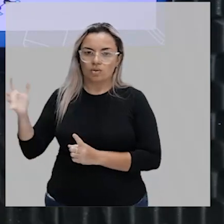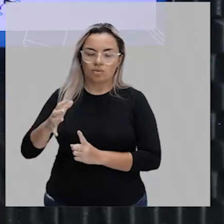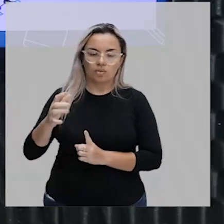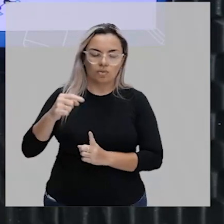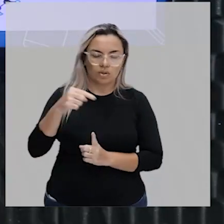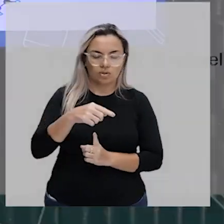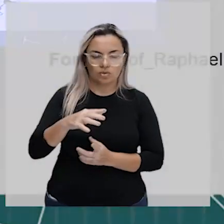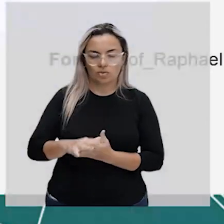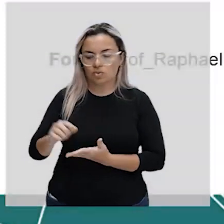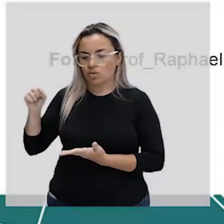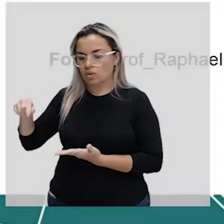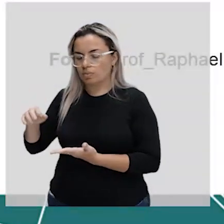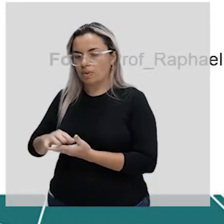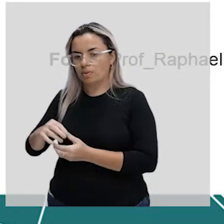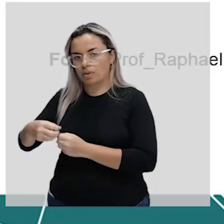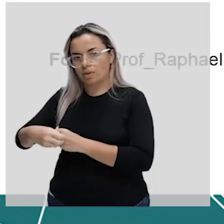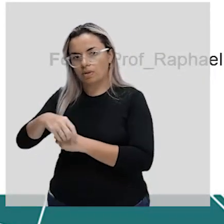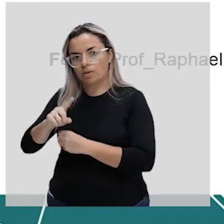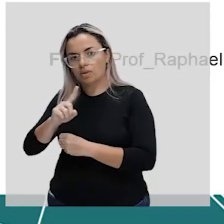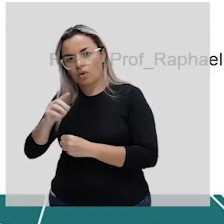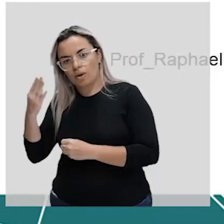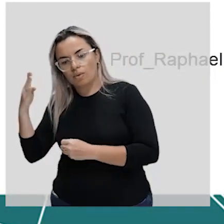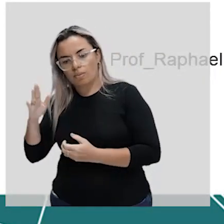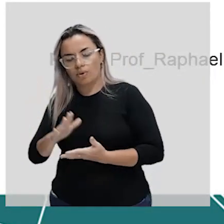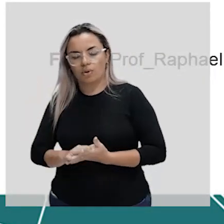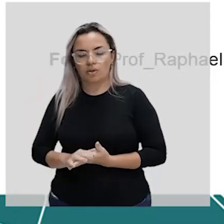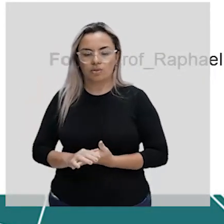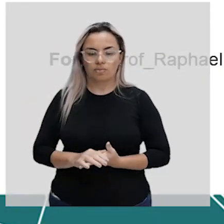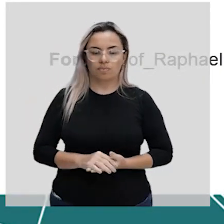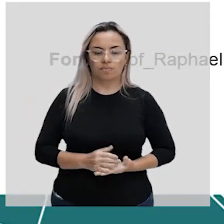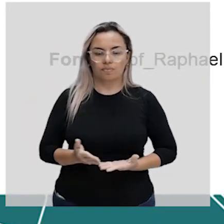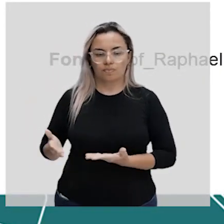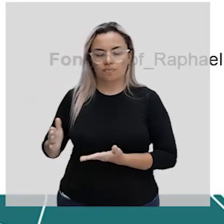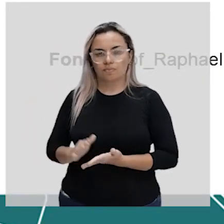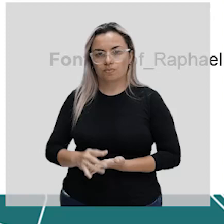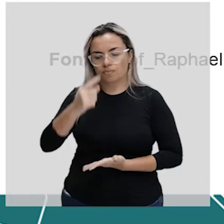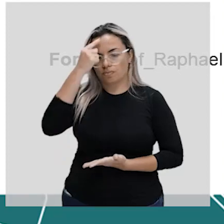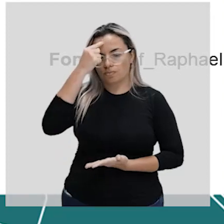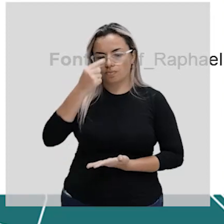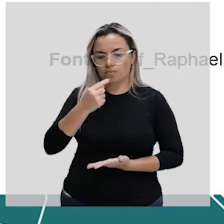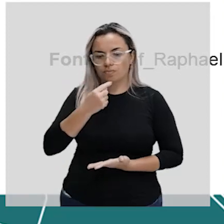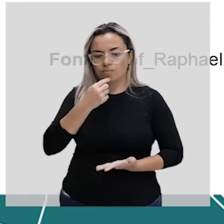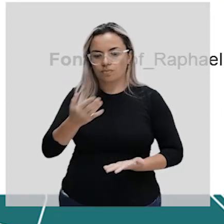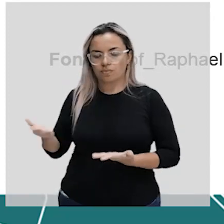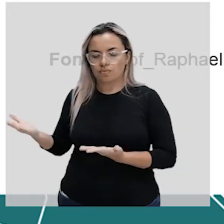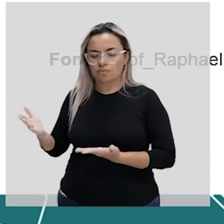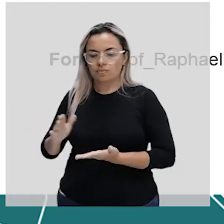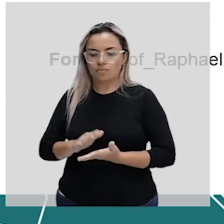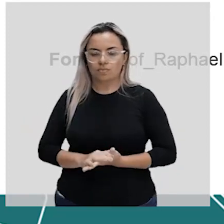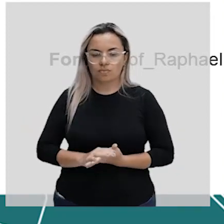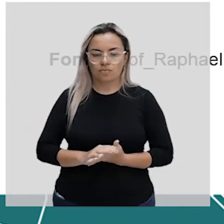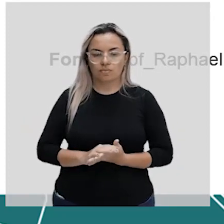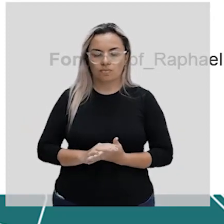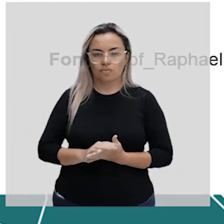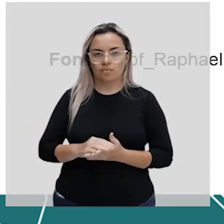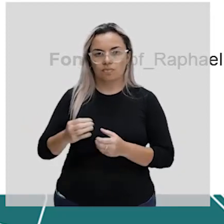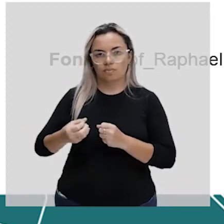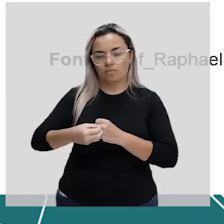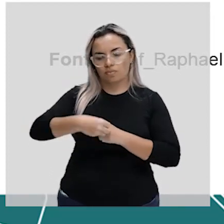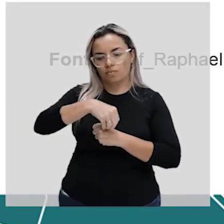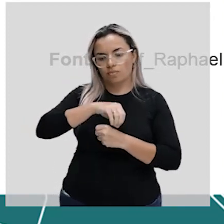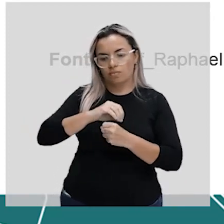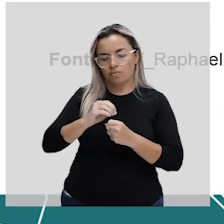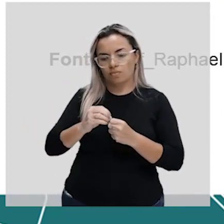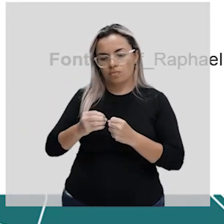interessante. Então, aqui, essa imagem, ela mostra, por exemplo, aqui ó, são as moléculas que estavam presentes